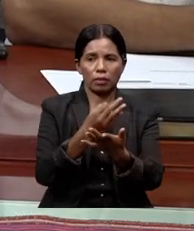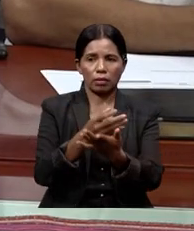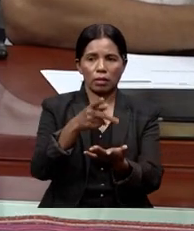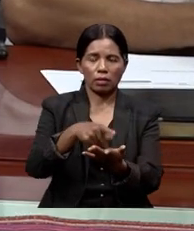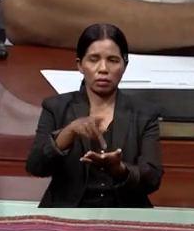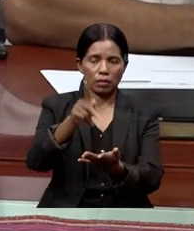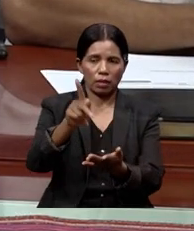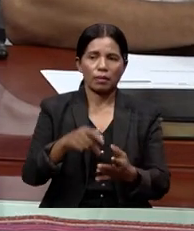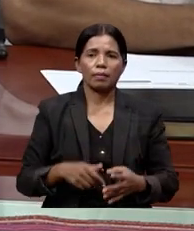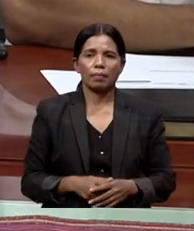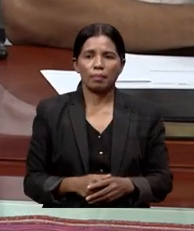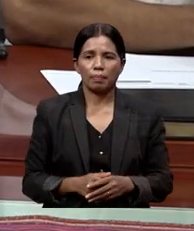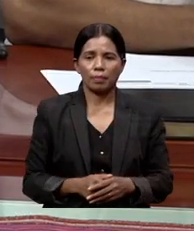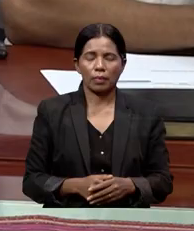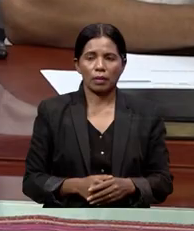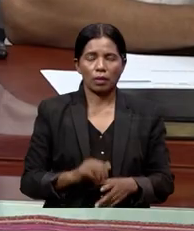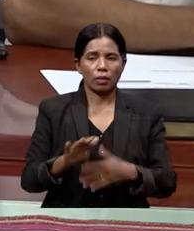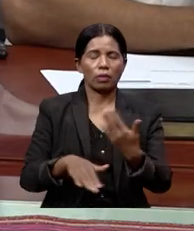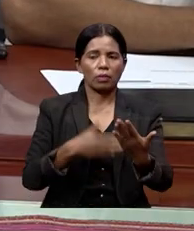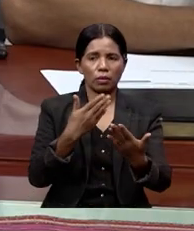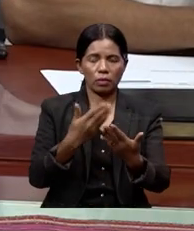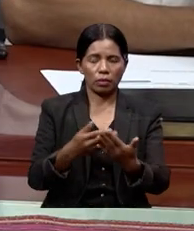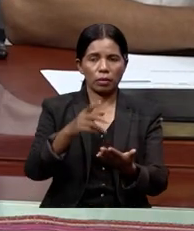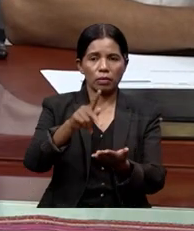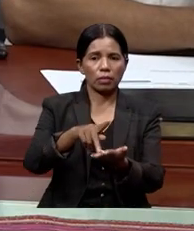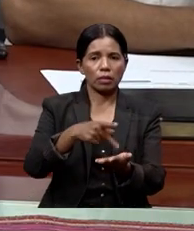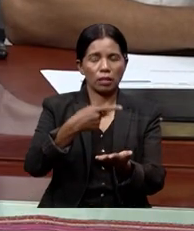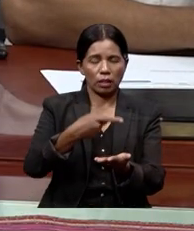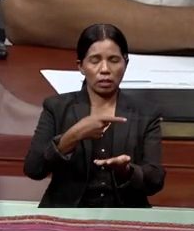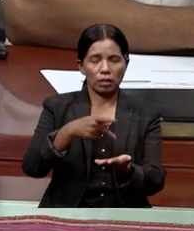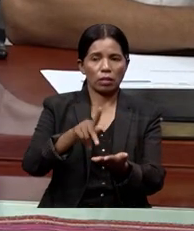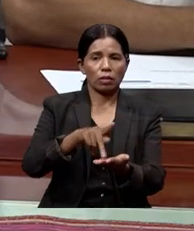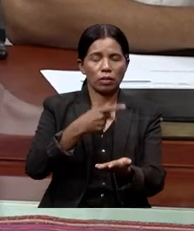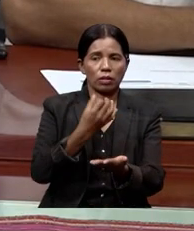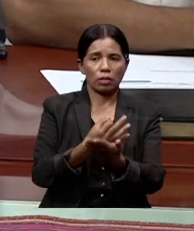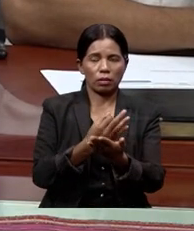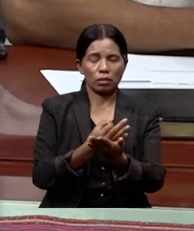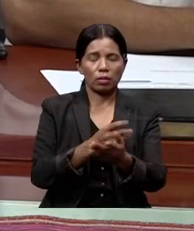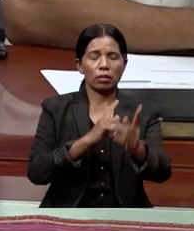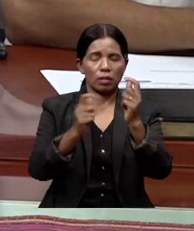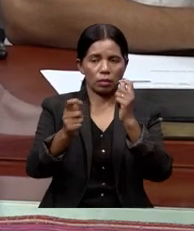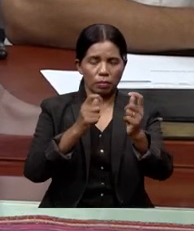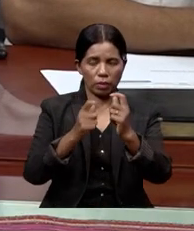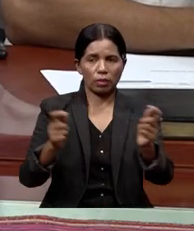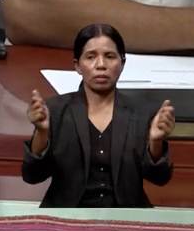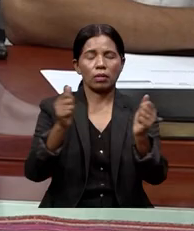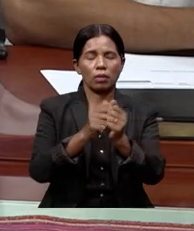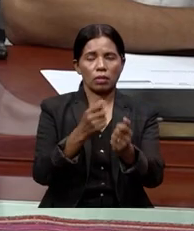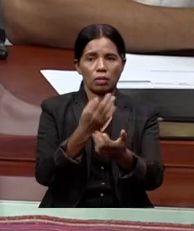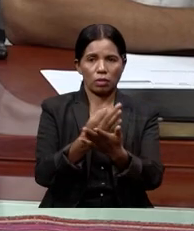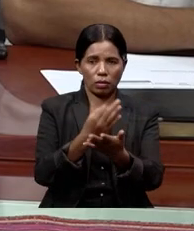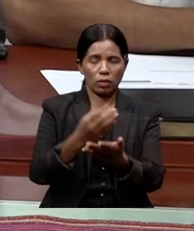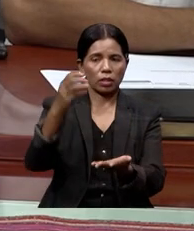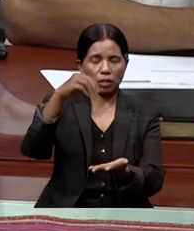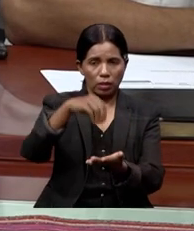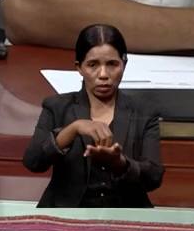pagamento. Total vai salário, subsídio, transporte, no subsídio,